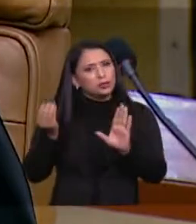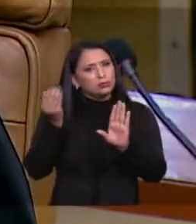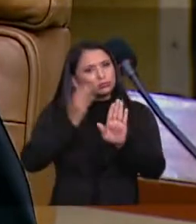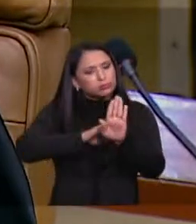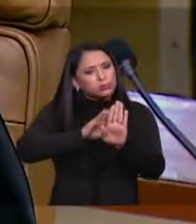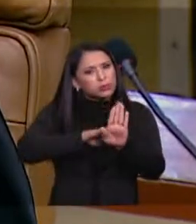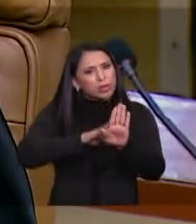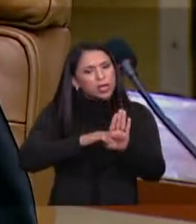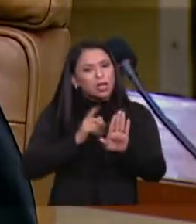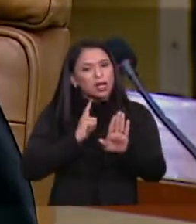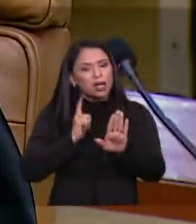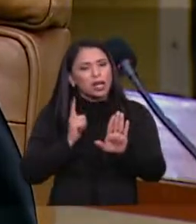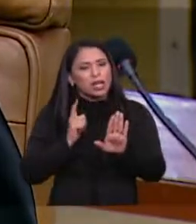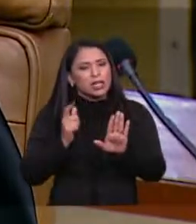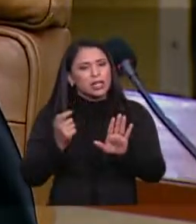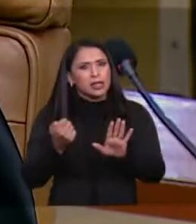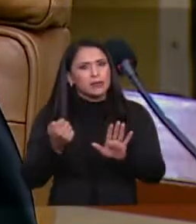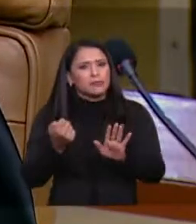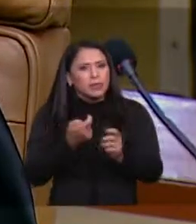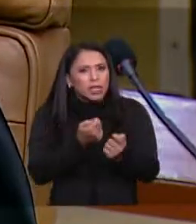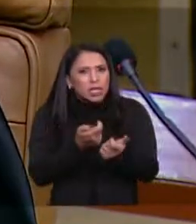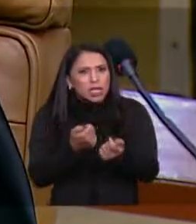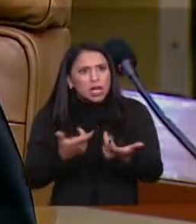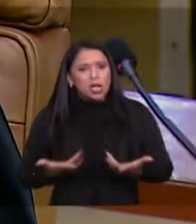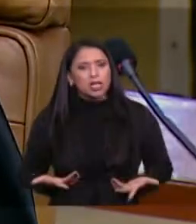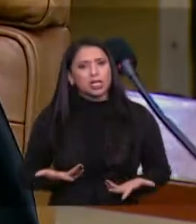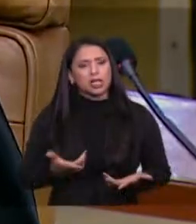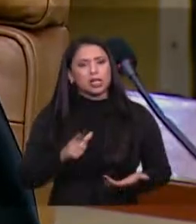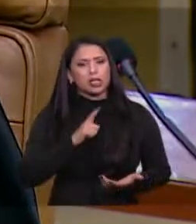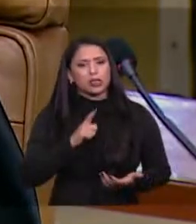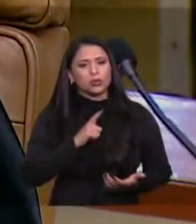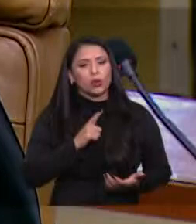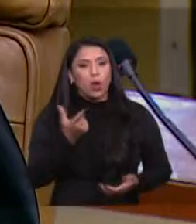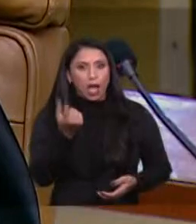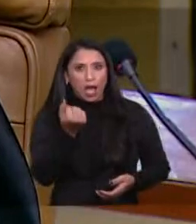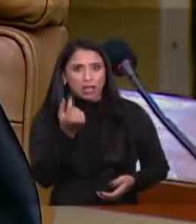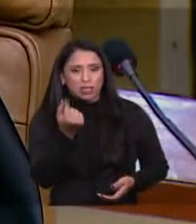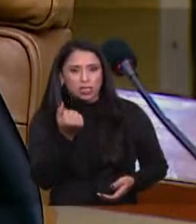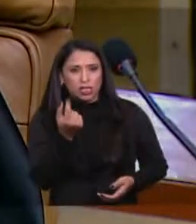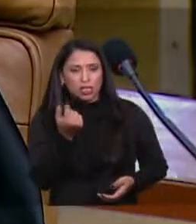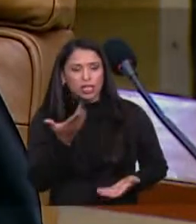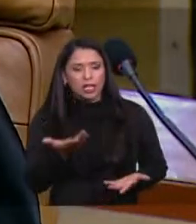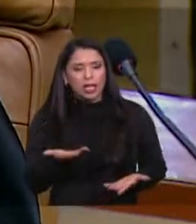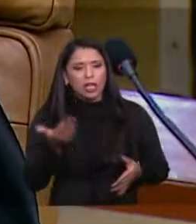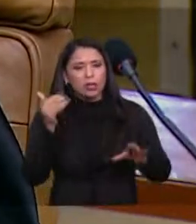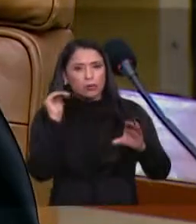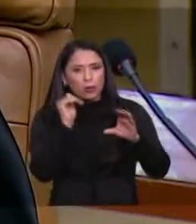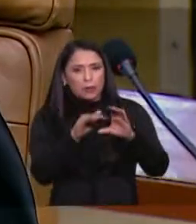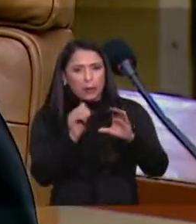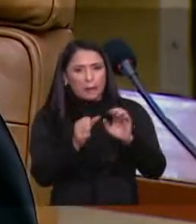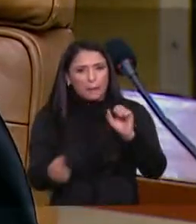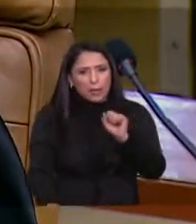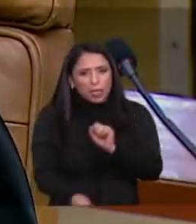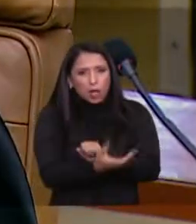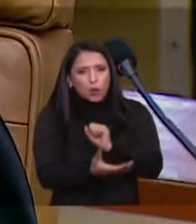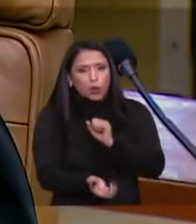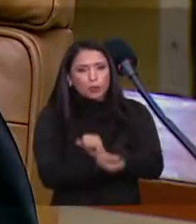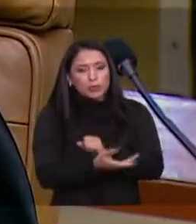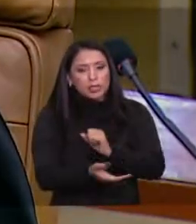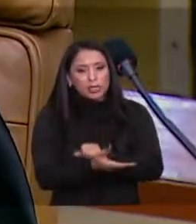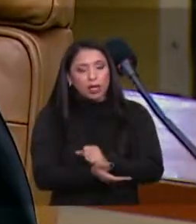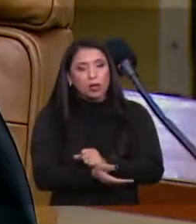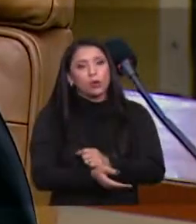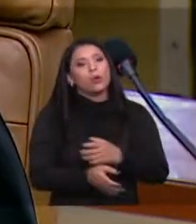e dissimulação da origem ilícita de considerar quantia ao ferida da corrupção praticada